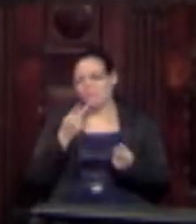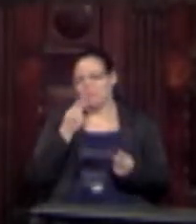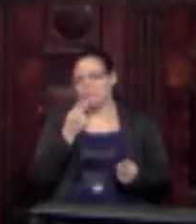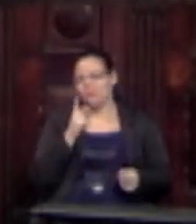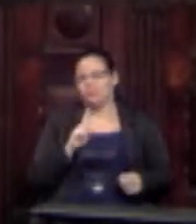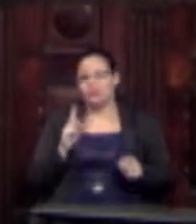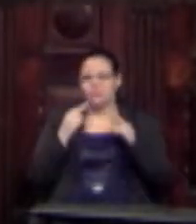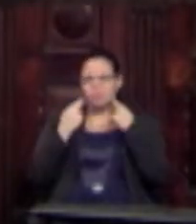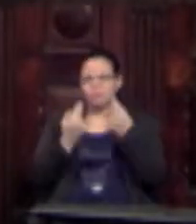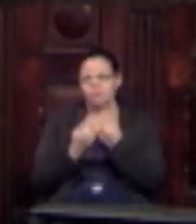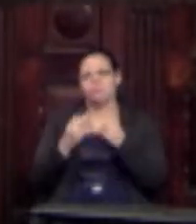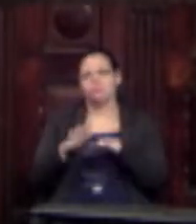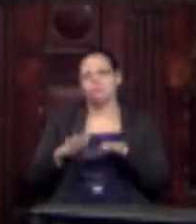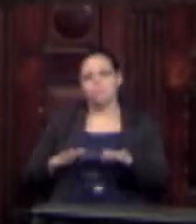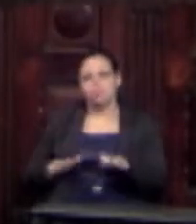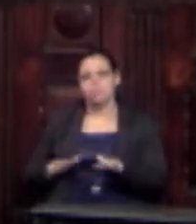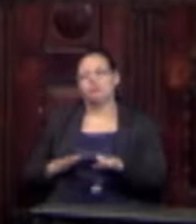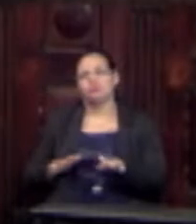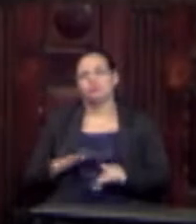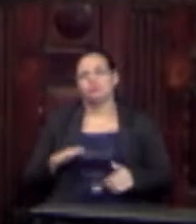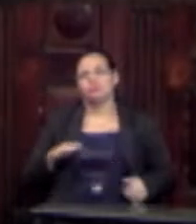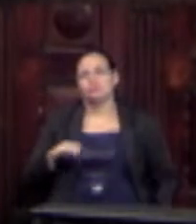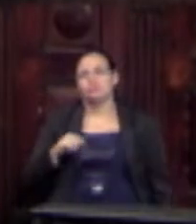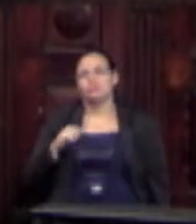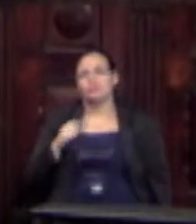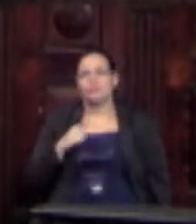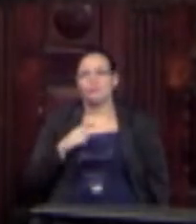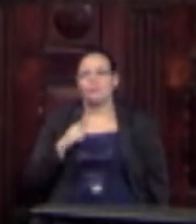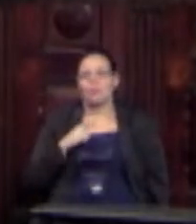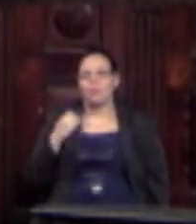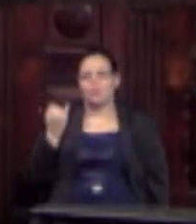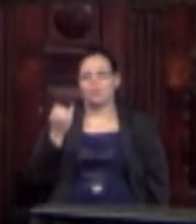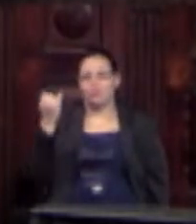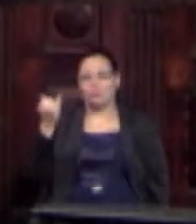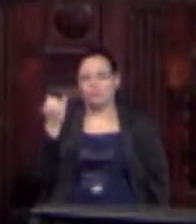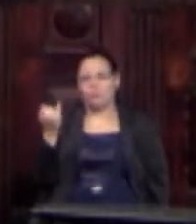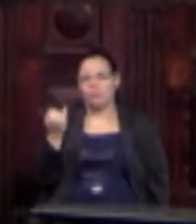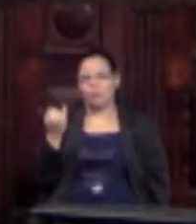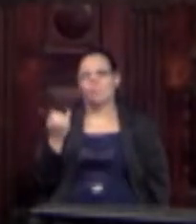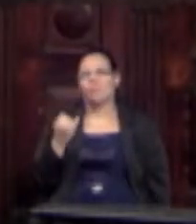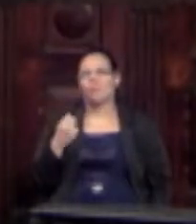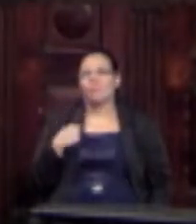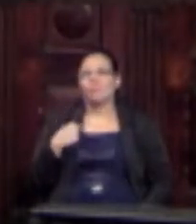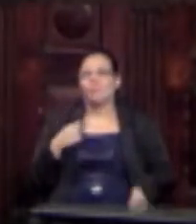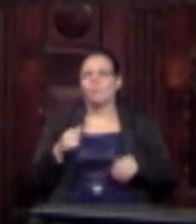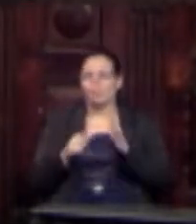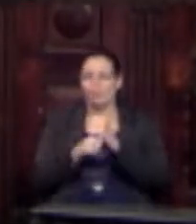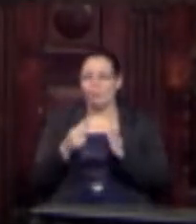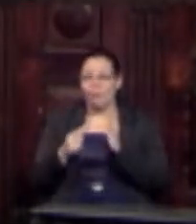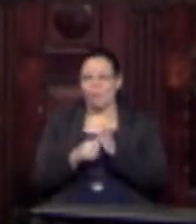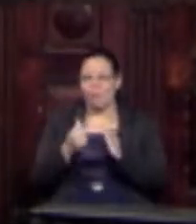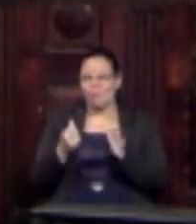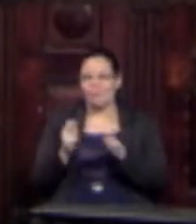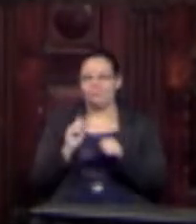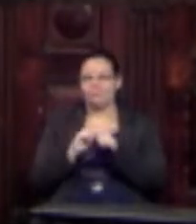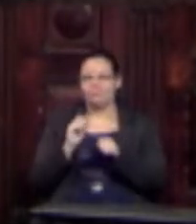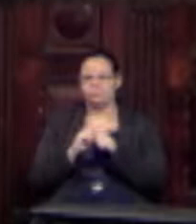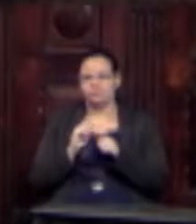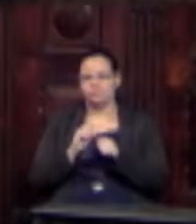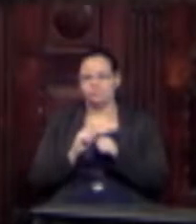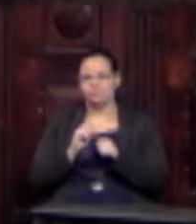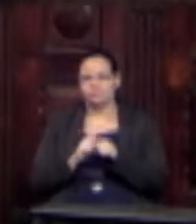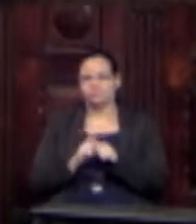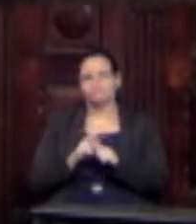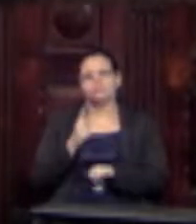numa audiência daquela relevância. Então, eu queria primeiro fazer esse